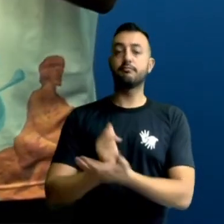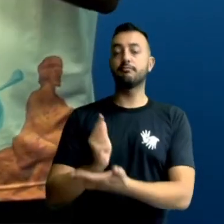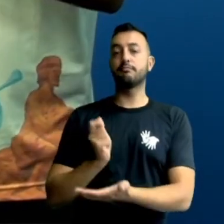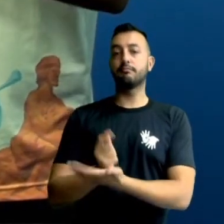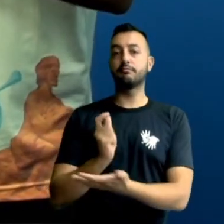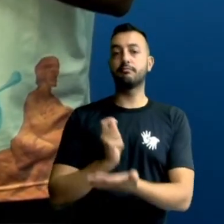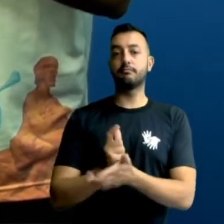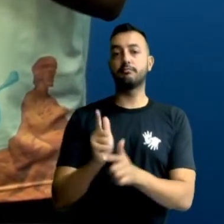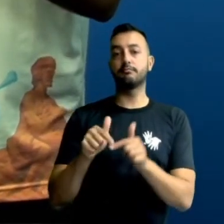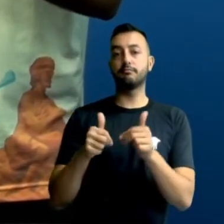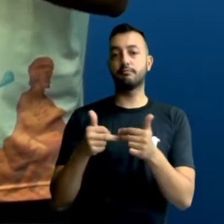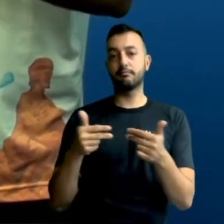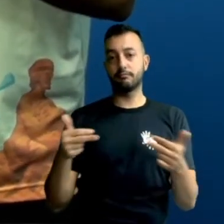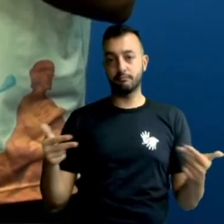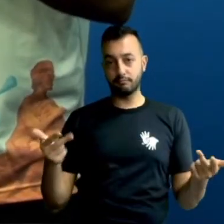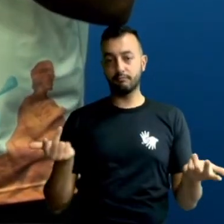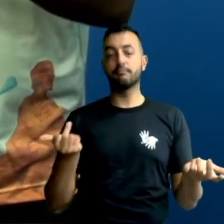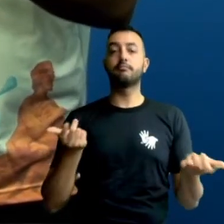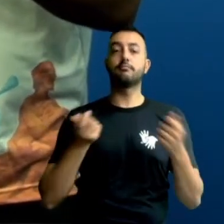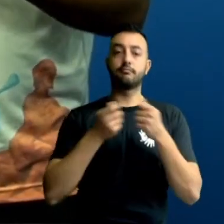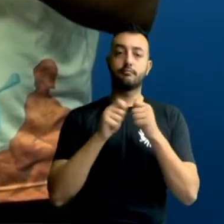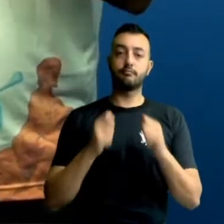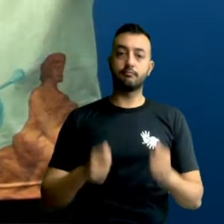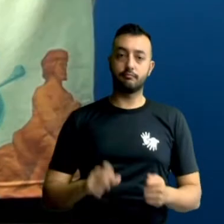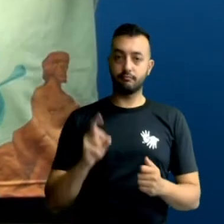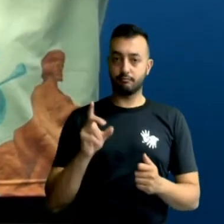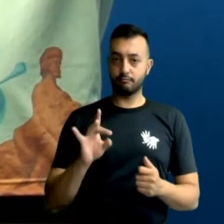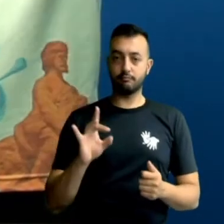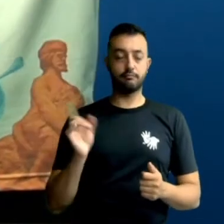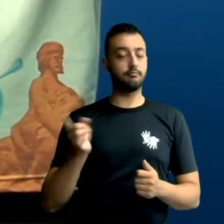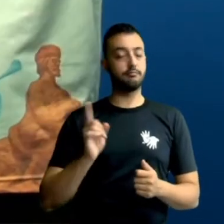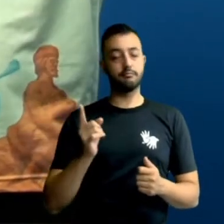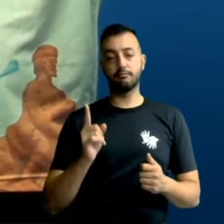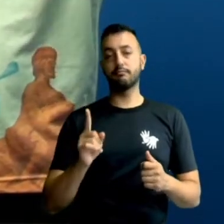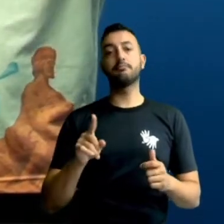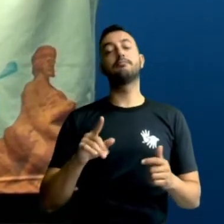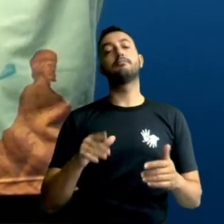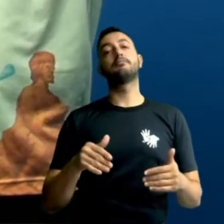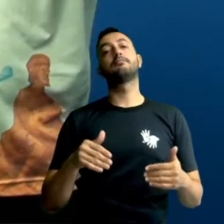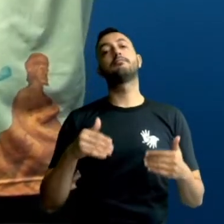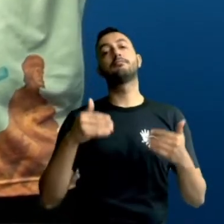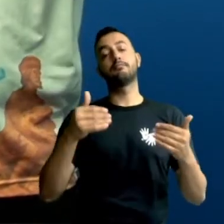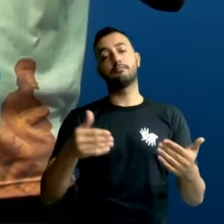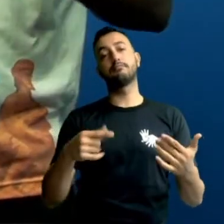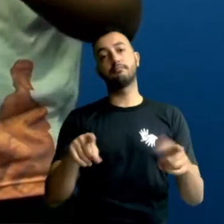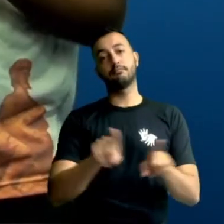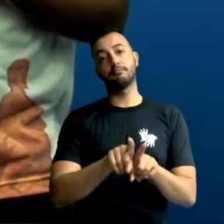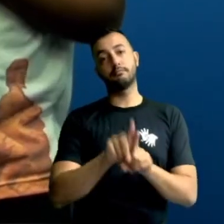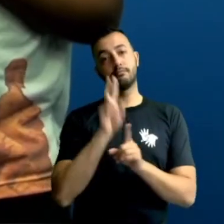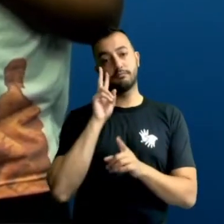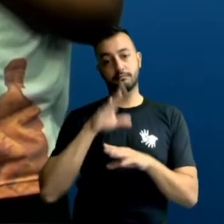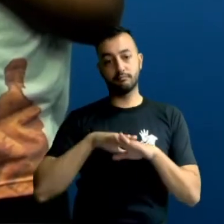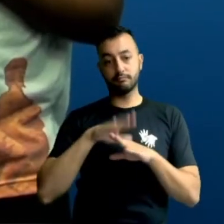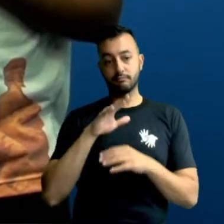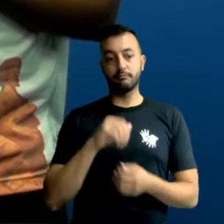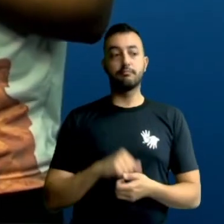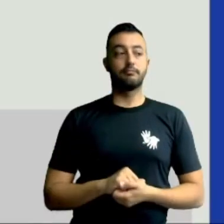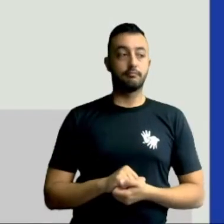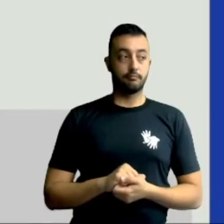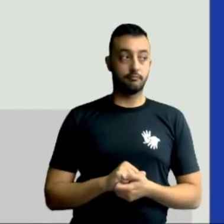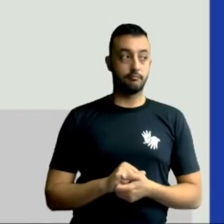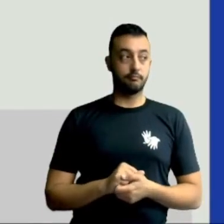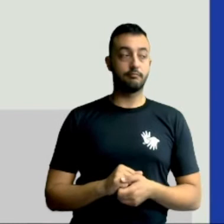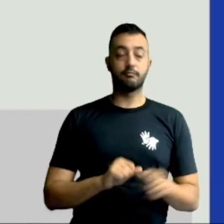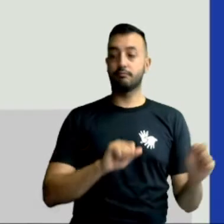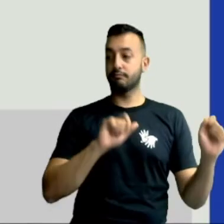comprar esses produtos, não só os artesanatos, mas mais à frente a gente vai ver um pouco mais sobre isso.